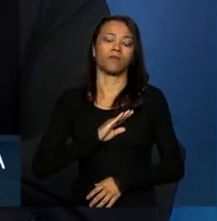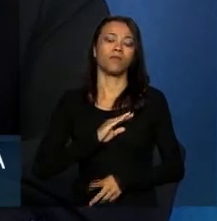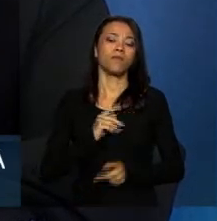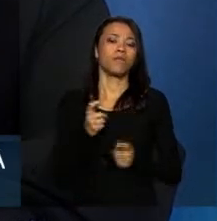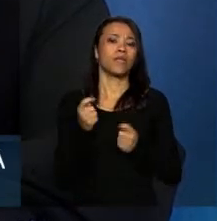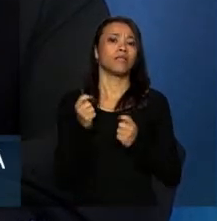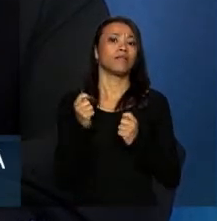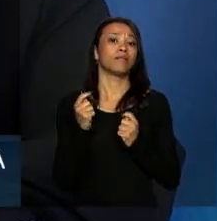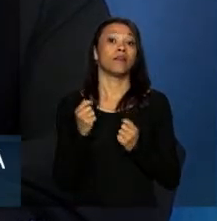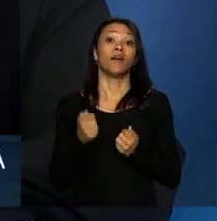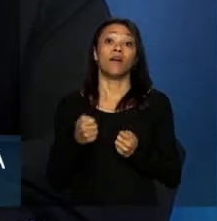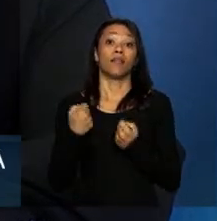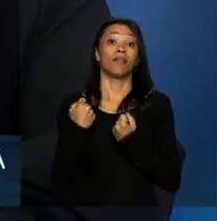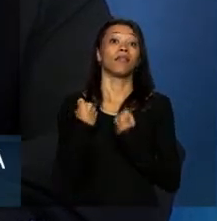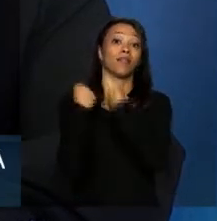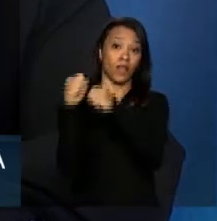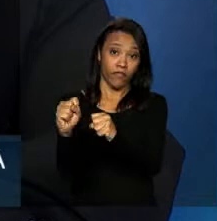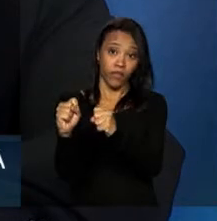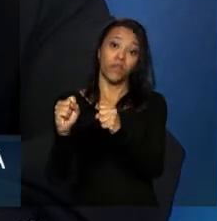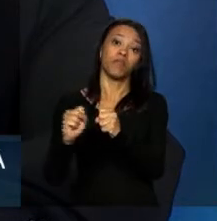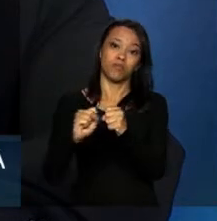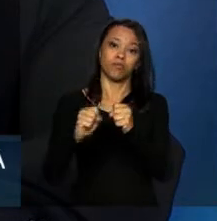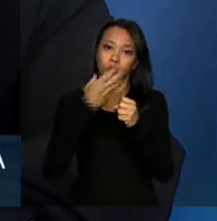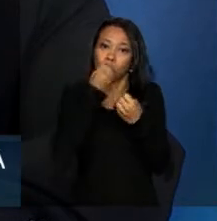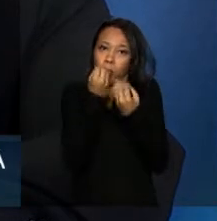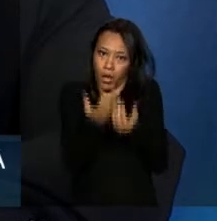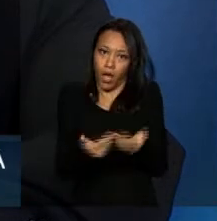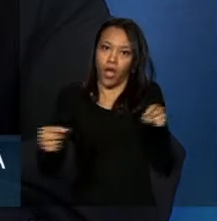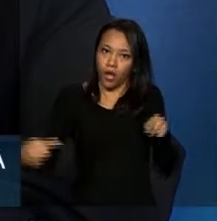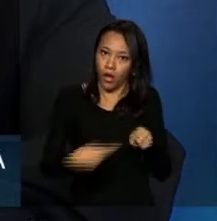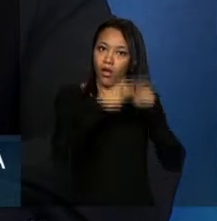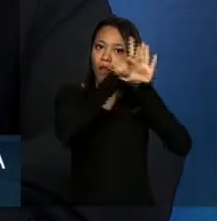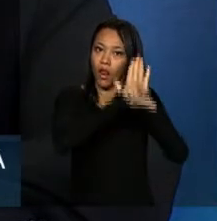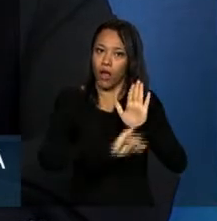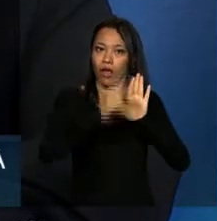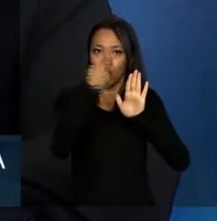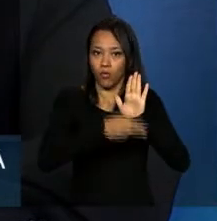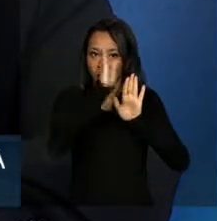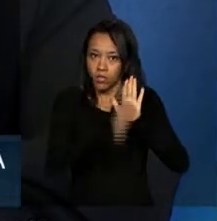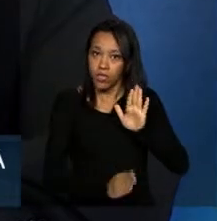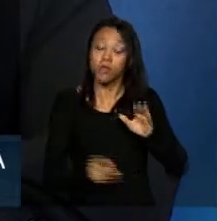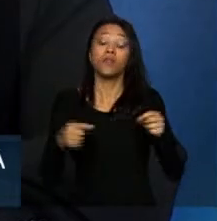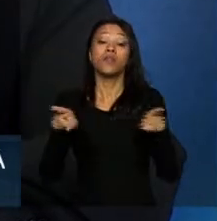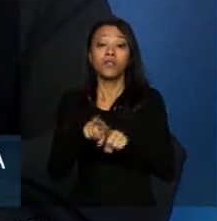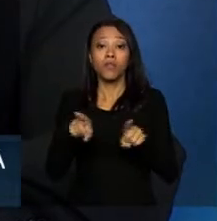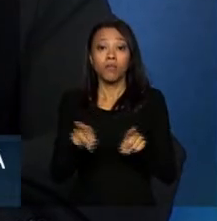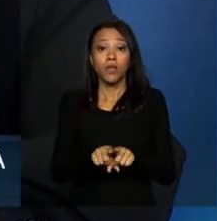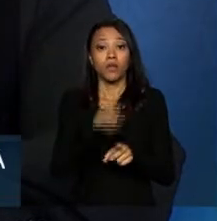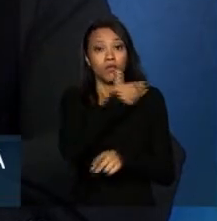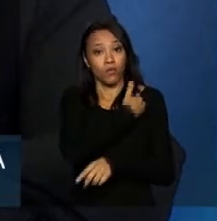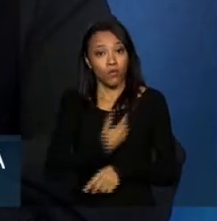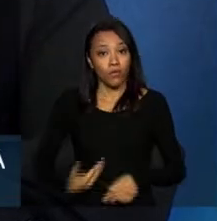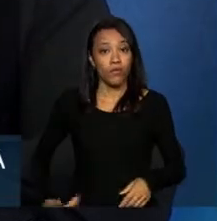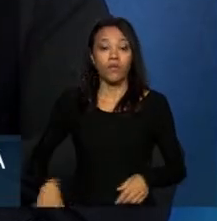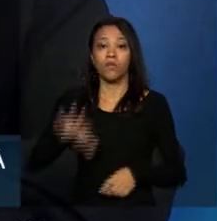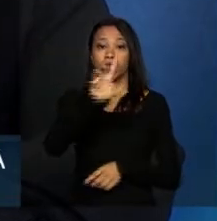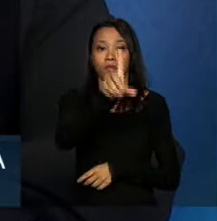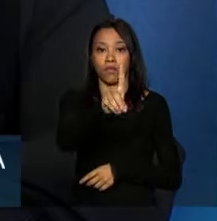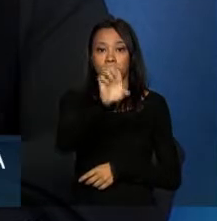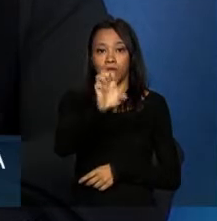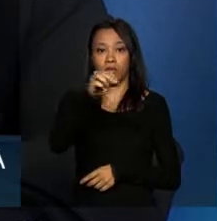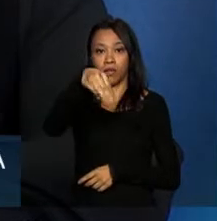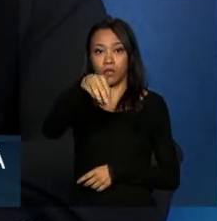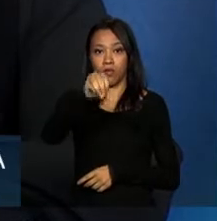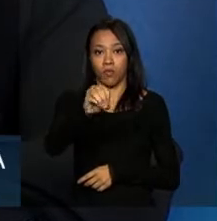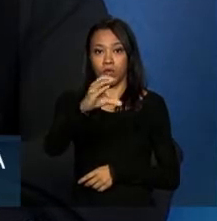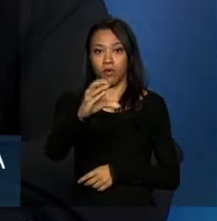defendemos a legalidade no Brasil, defendemos a democracia no Brasil, e nós vamos avaliar, até agora,